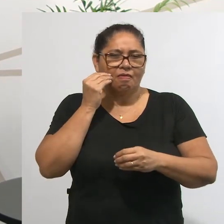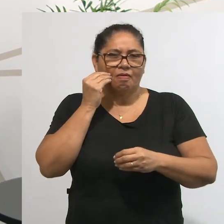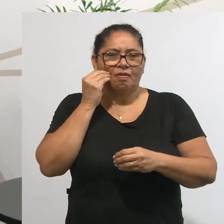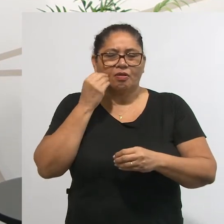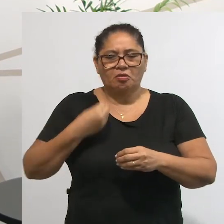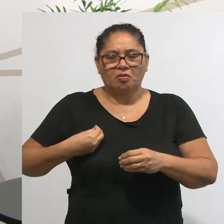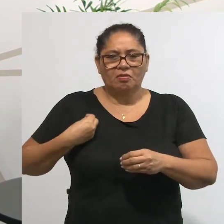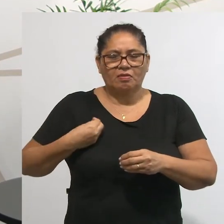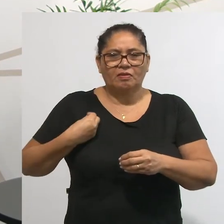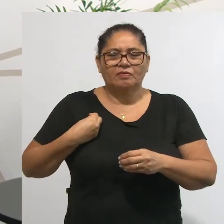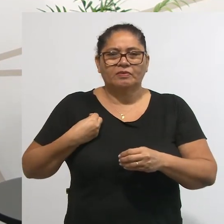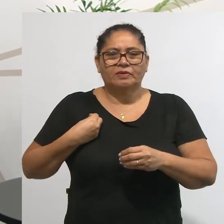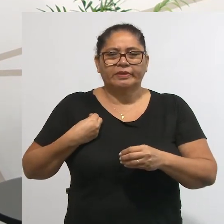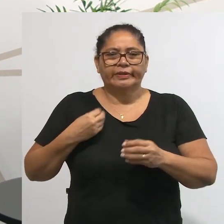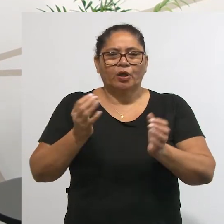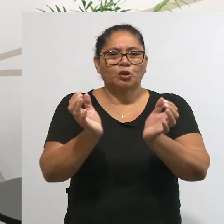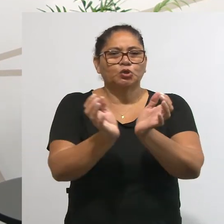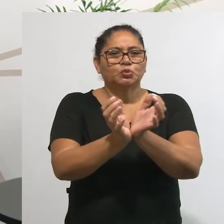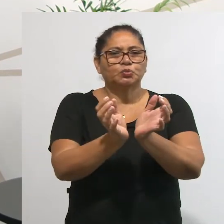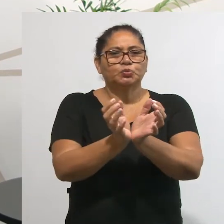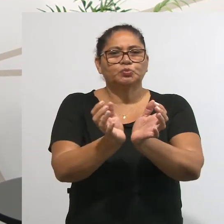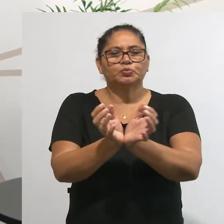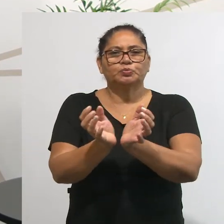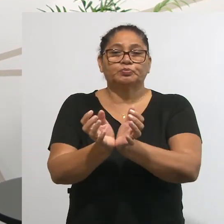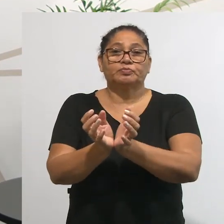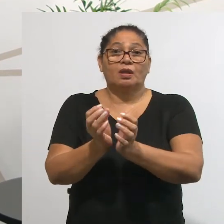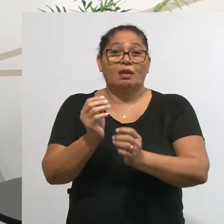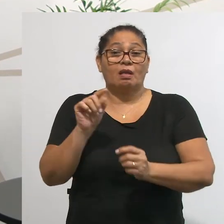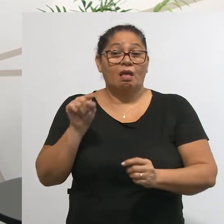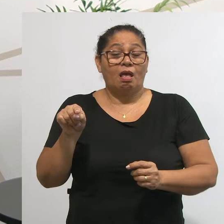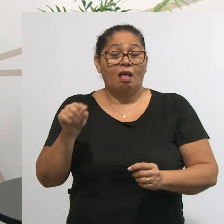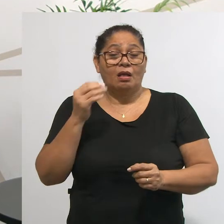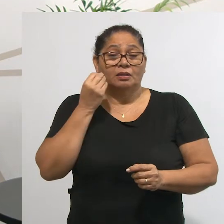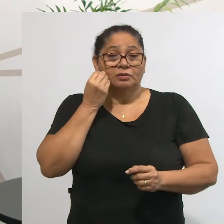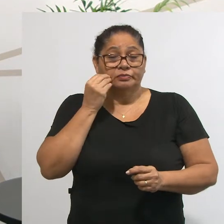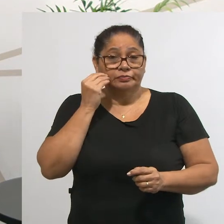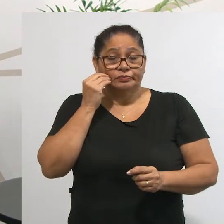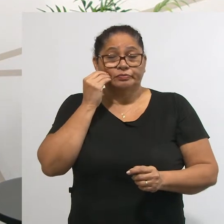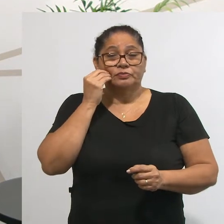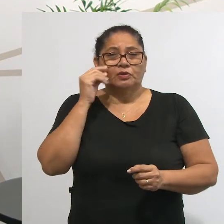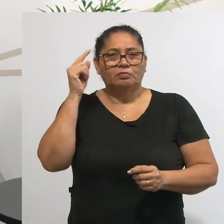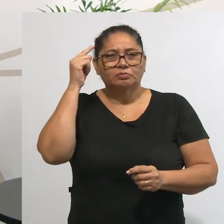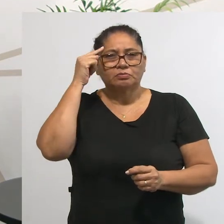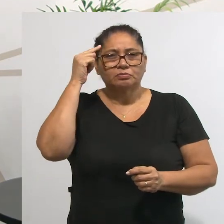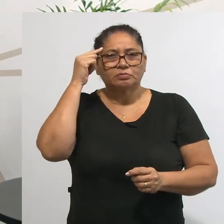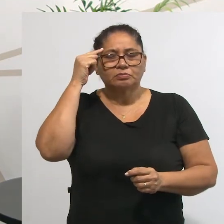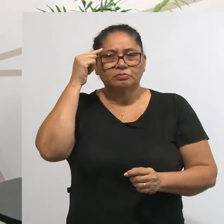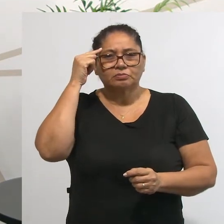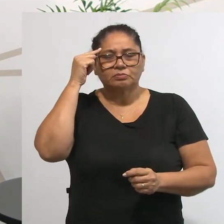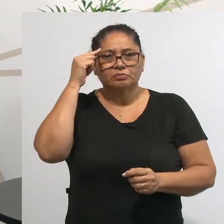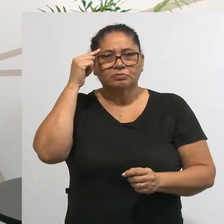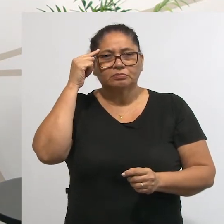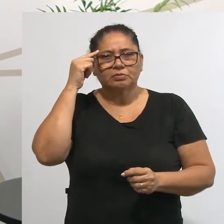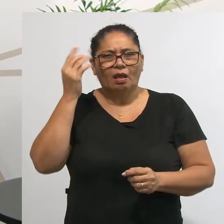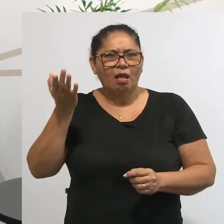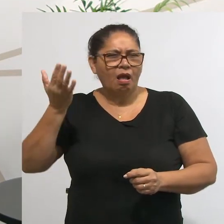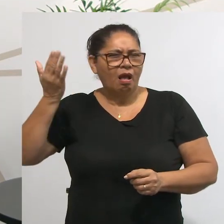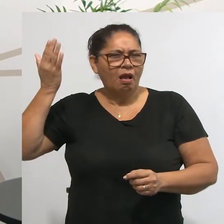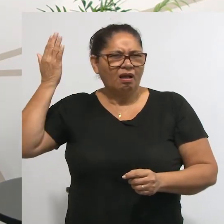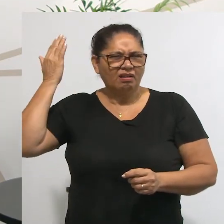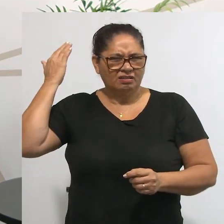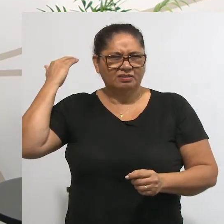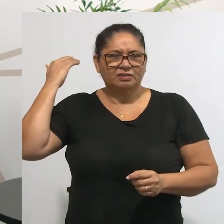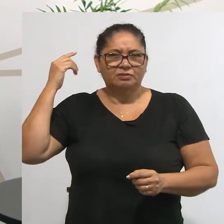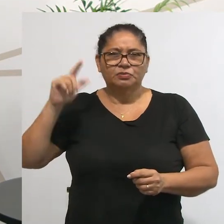experiência de vida de comunidade. E essa experiência é que foi pensada